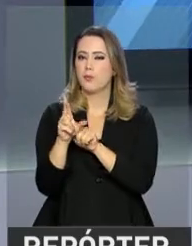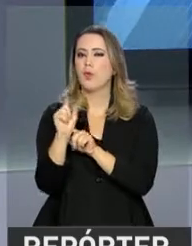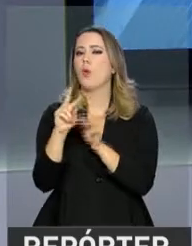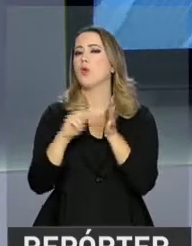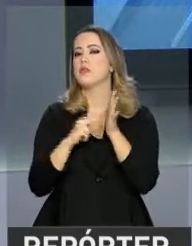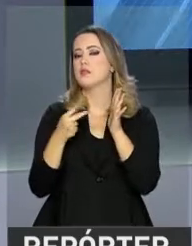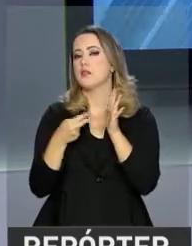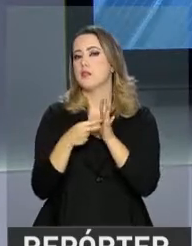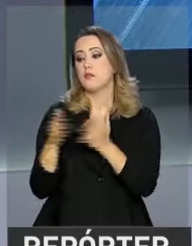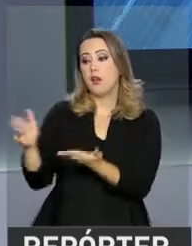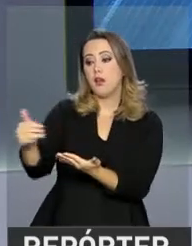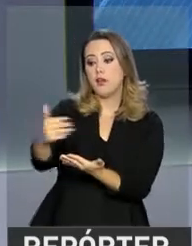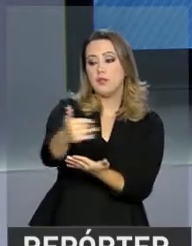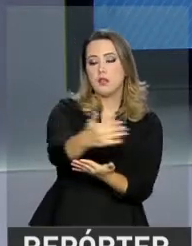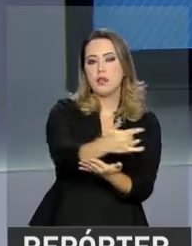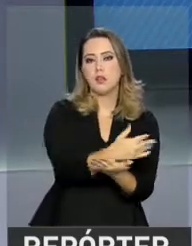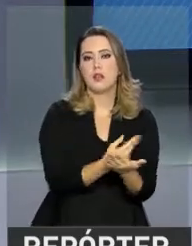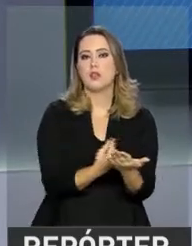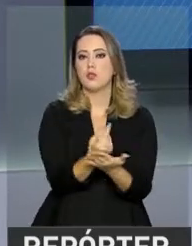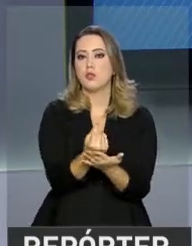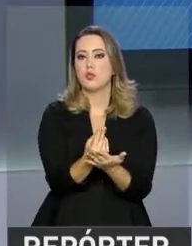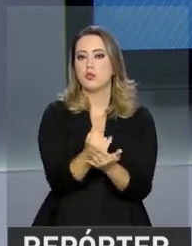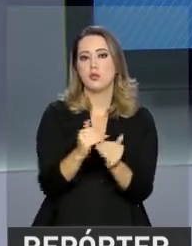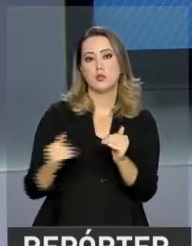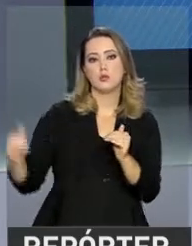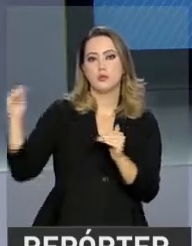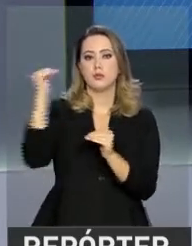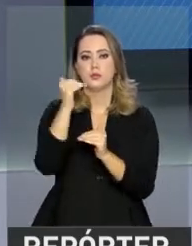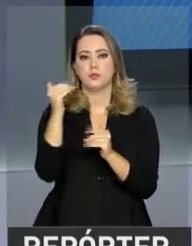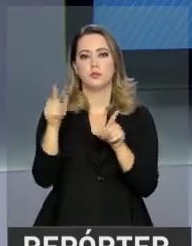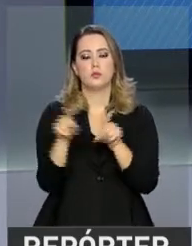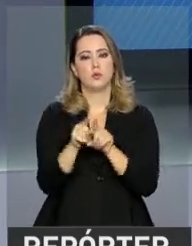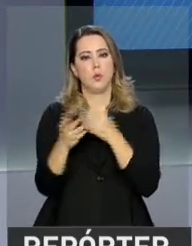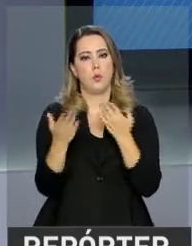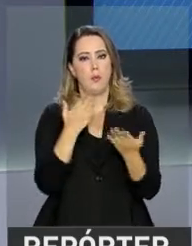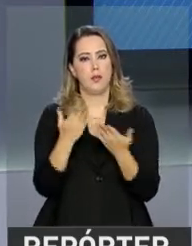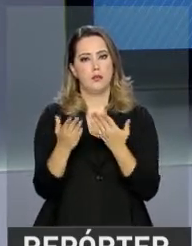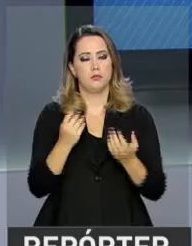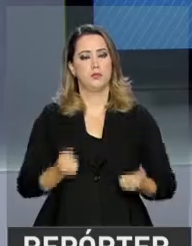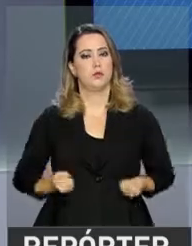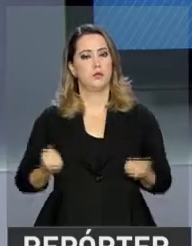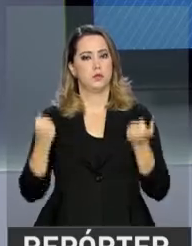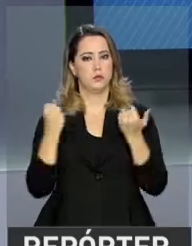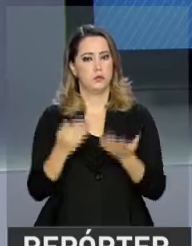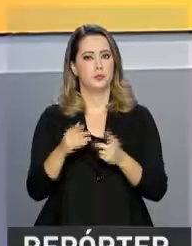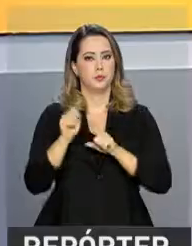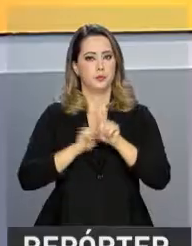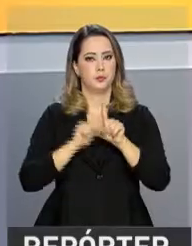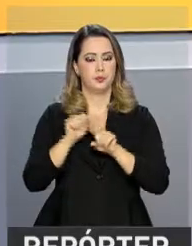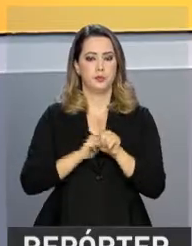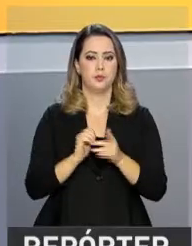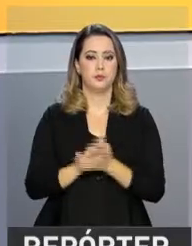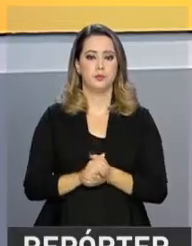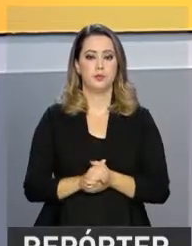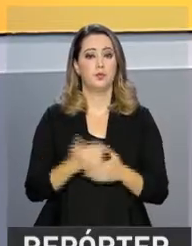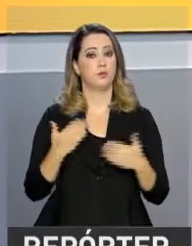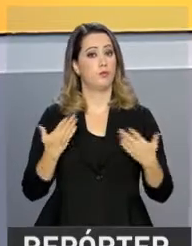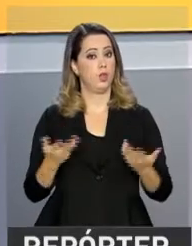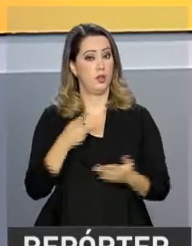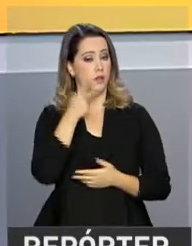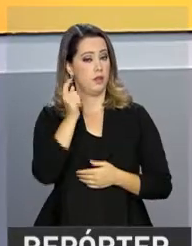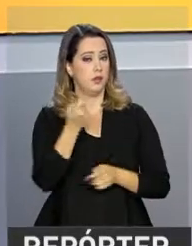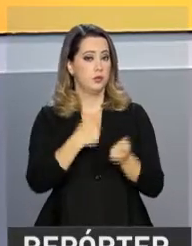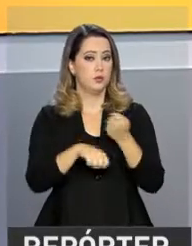que as receitas do governo com impostos e contribuições superaram as despesas durante o mês e ainda sobre a